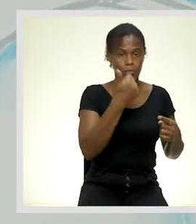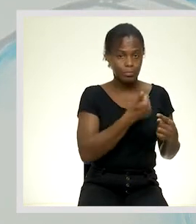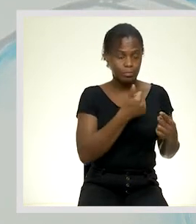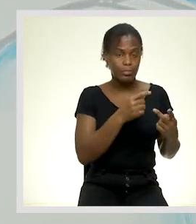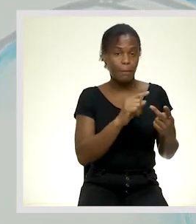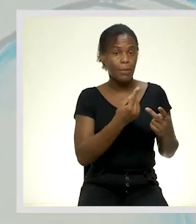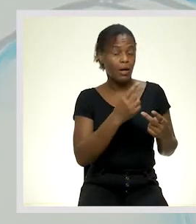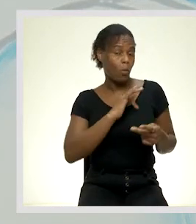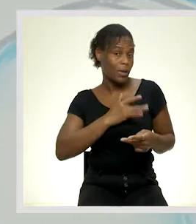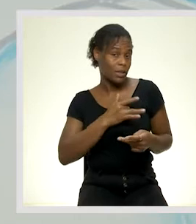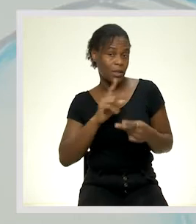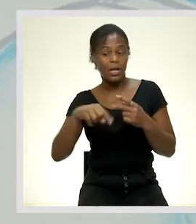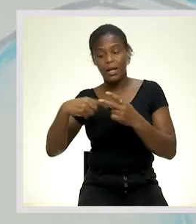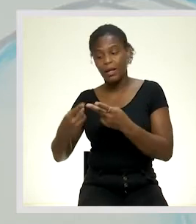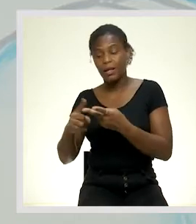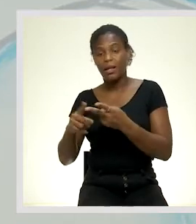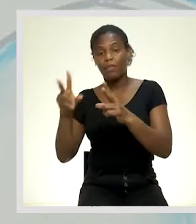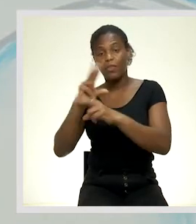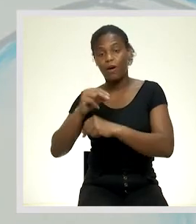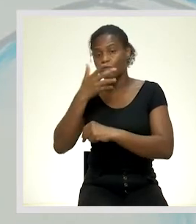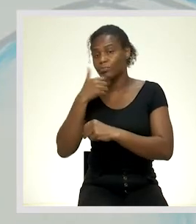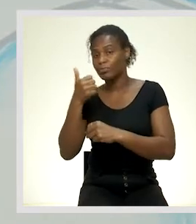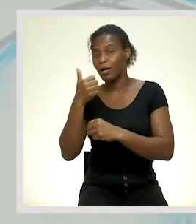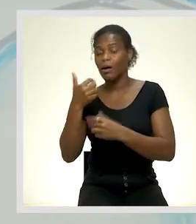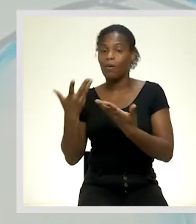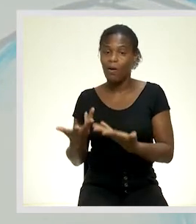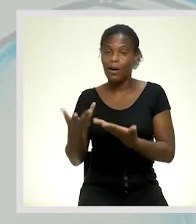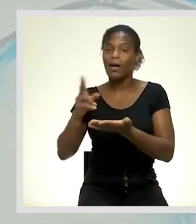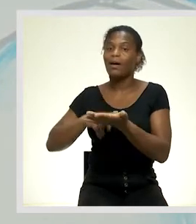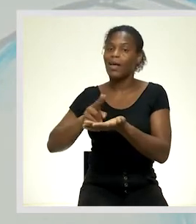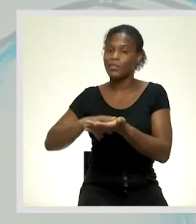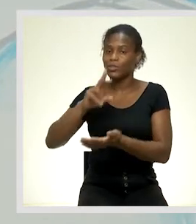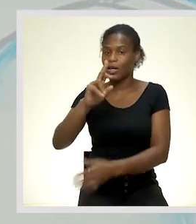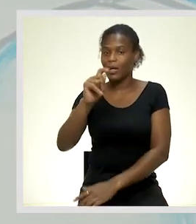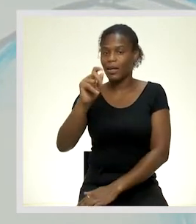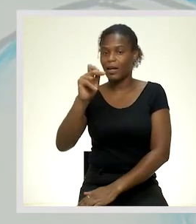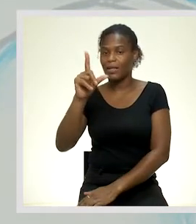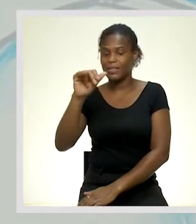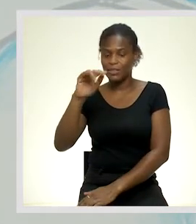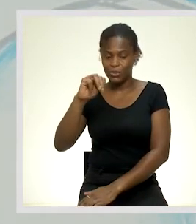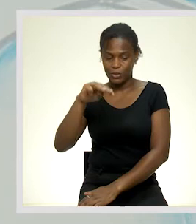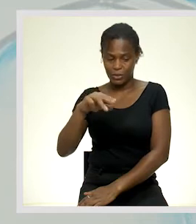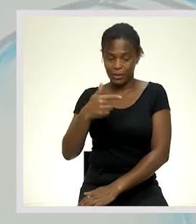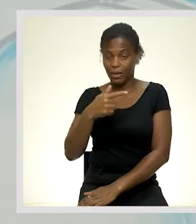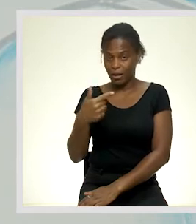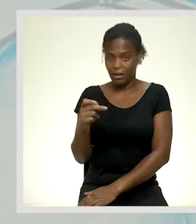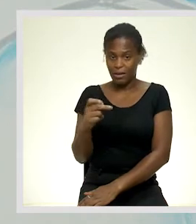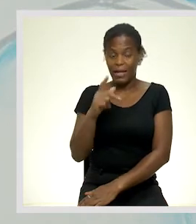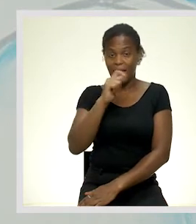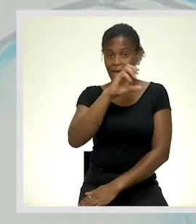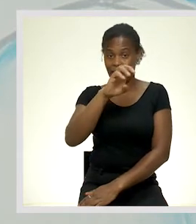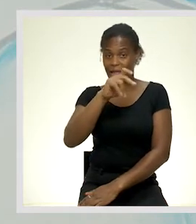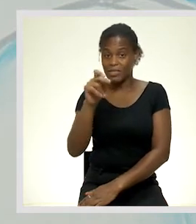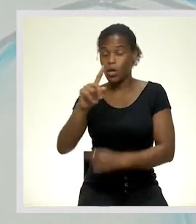estética romântica e a nova estética realista. Eça de Queiroz